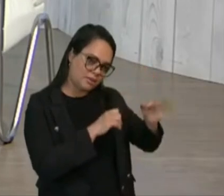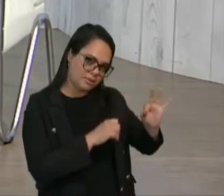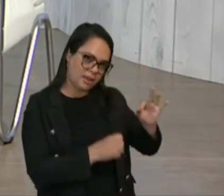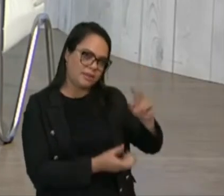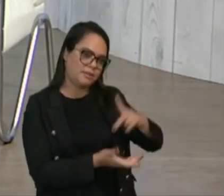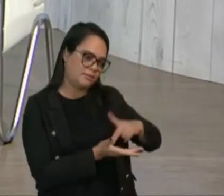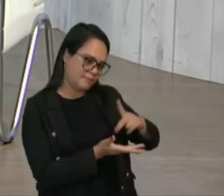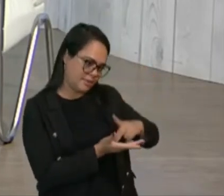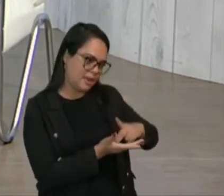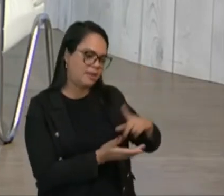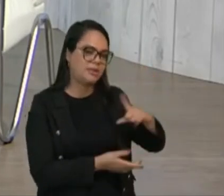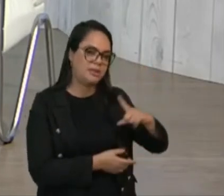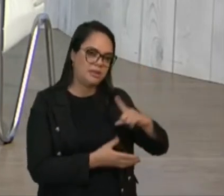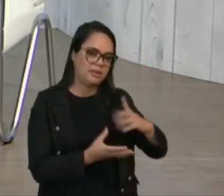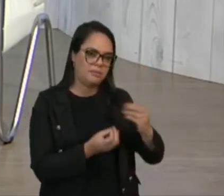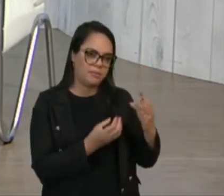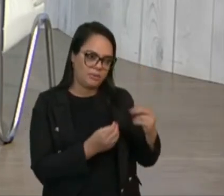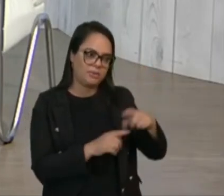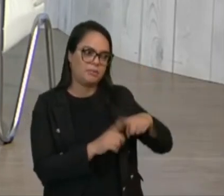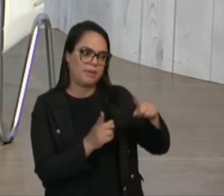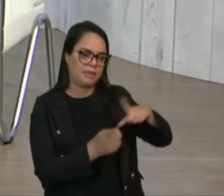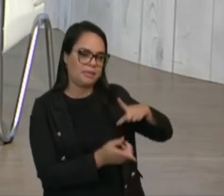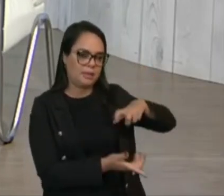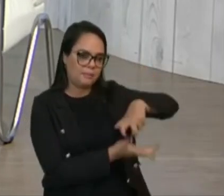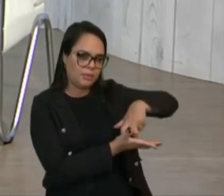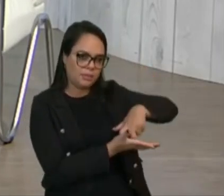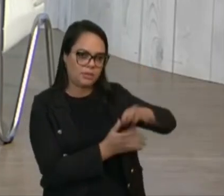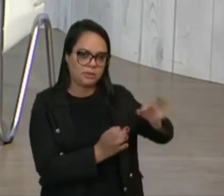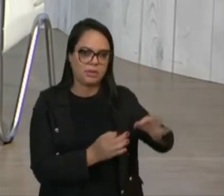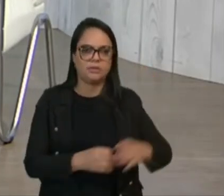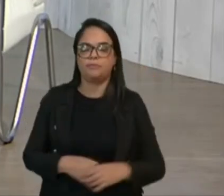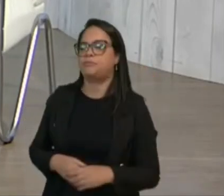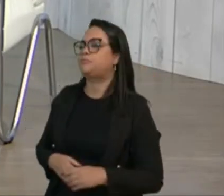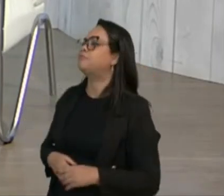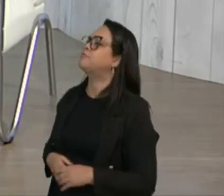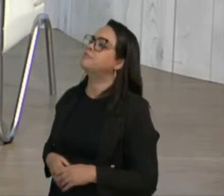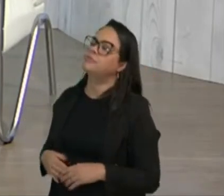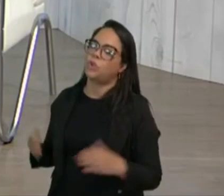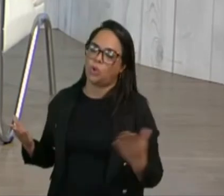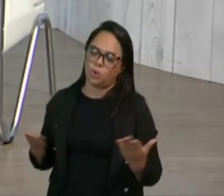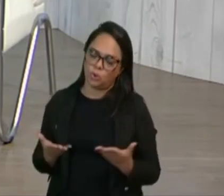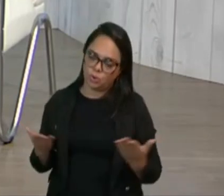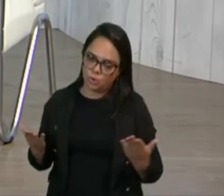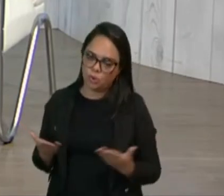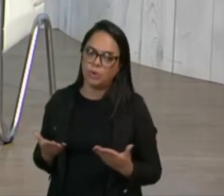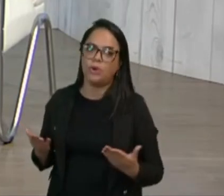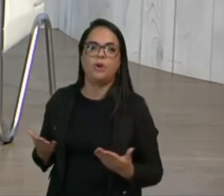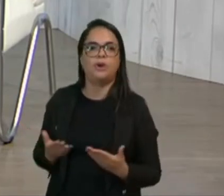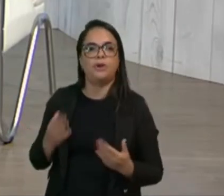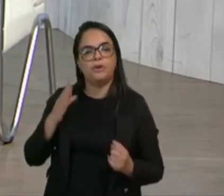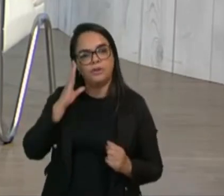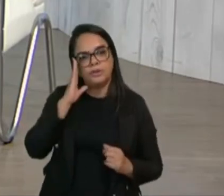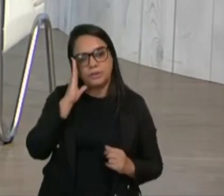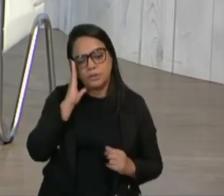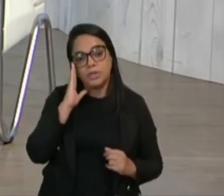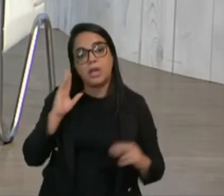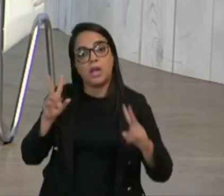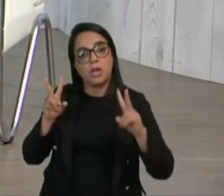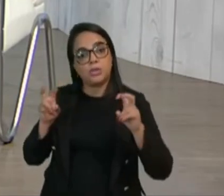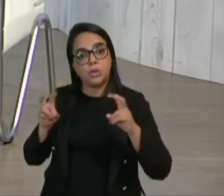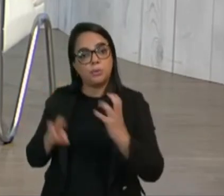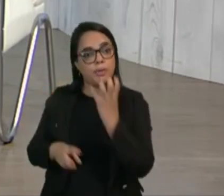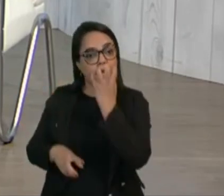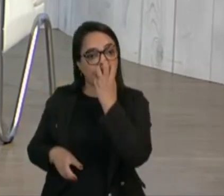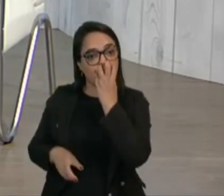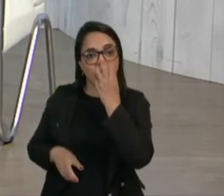muitos, mas que tem a punição certa. Sim, hoje, vou falar assim a respeito da parte de cães e